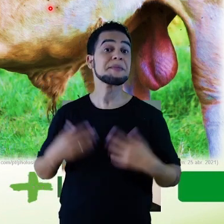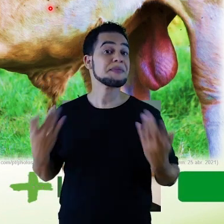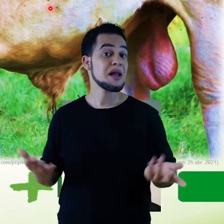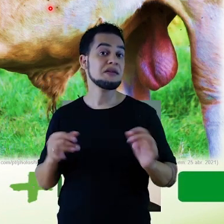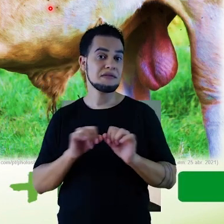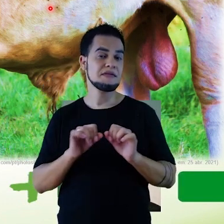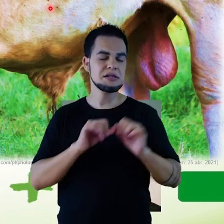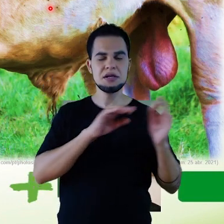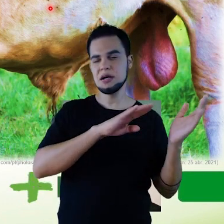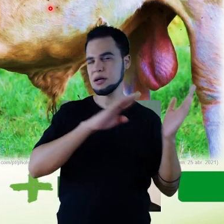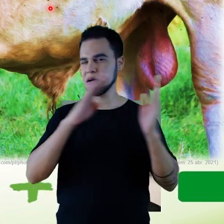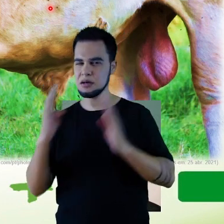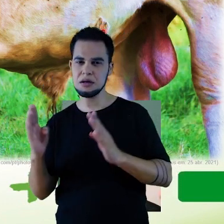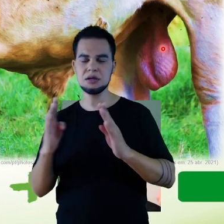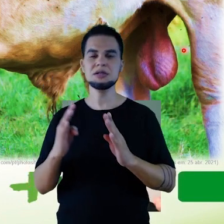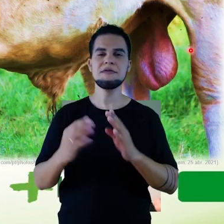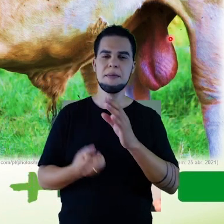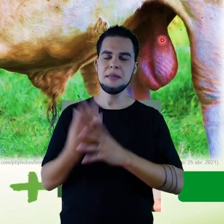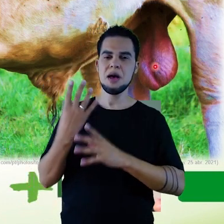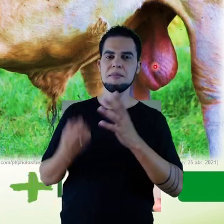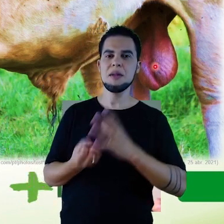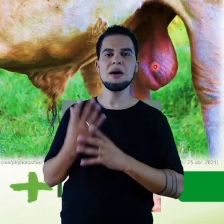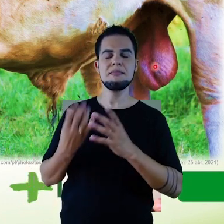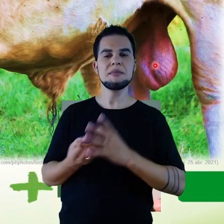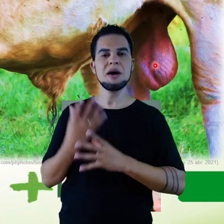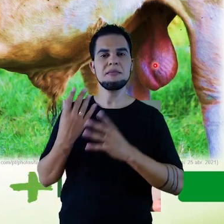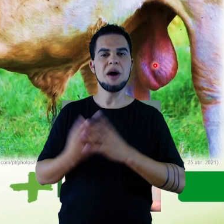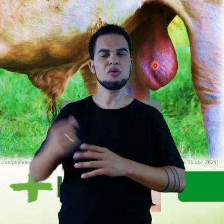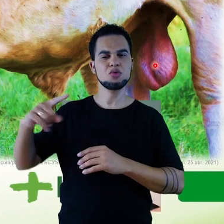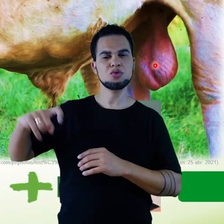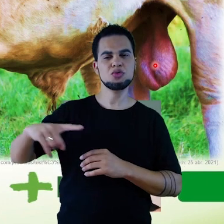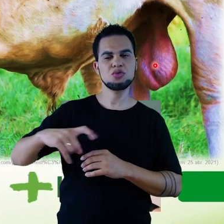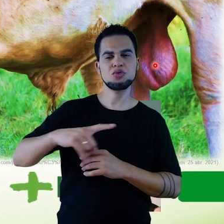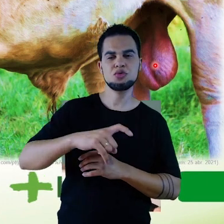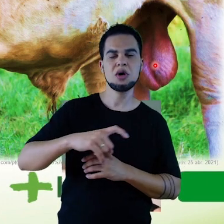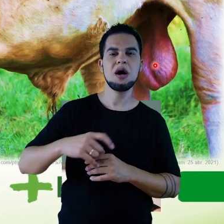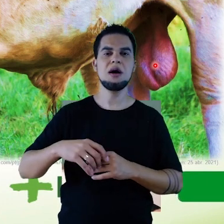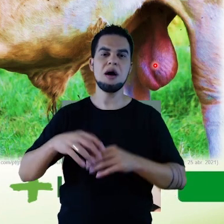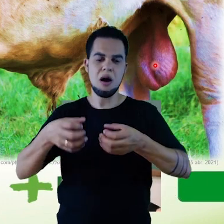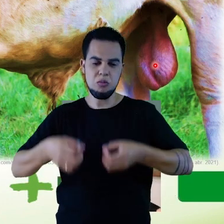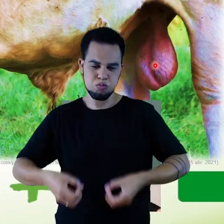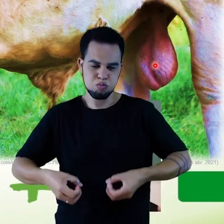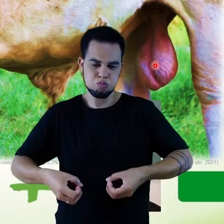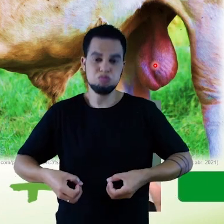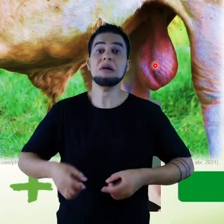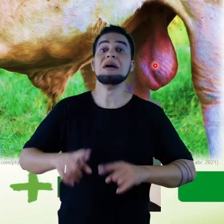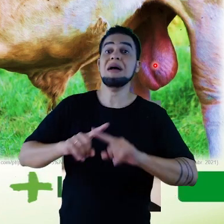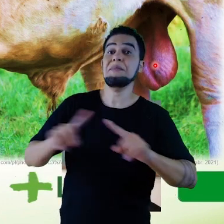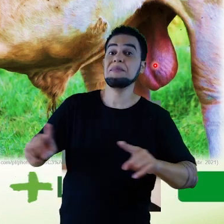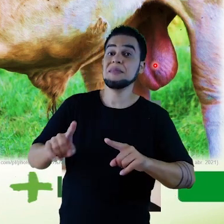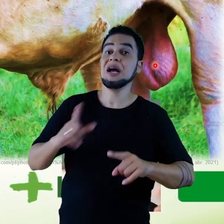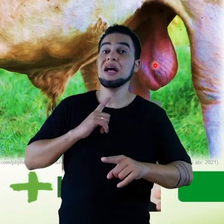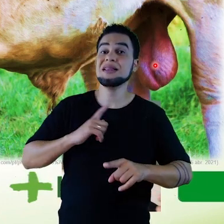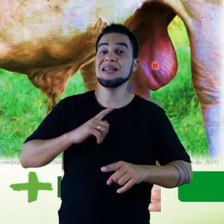fazer um processo chamado meiose e produzir os espermatozoides no testículo. Só que o espermatozoide tem